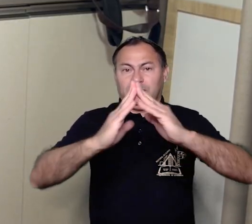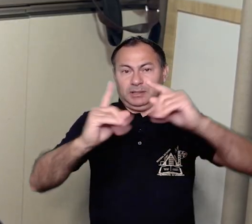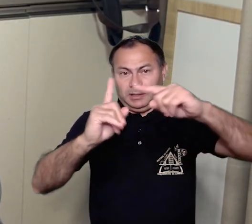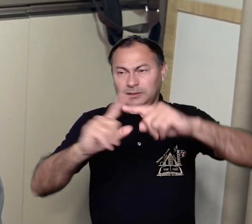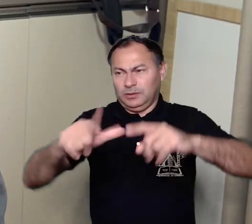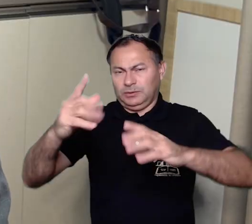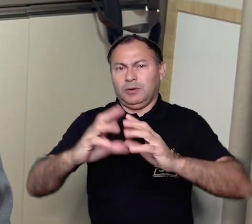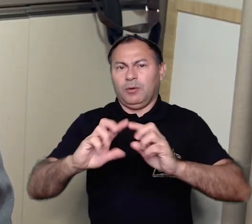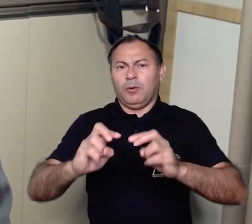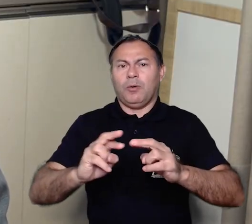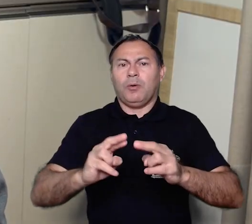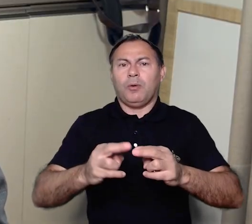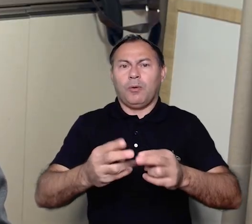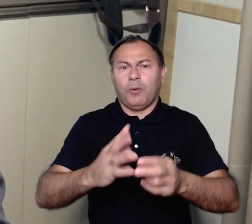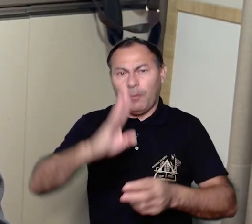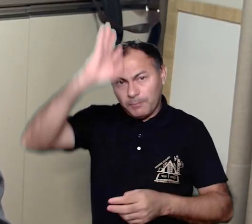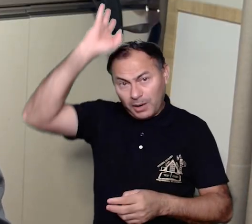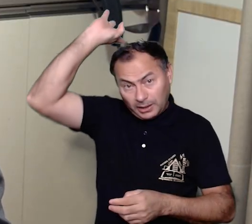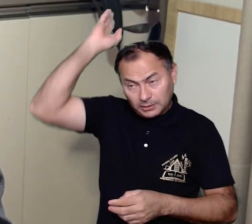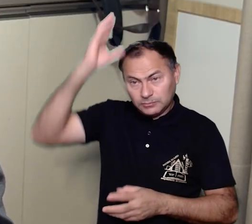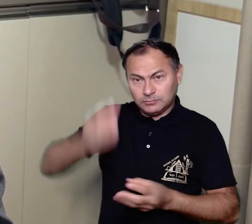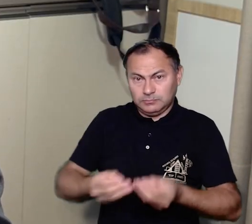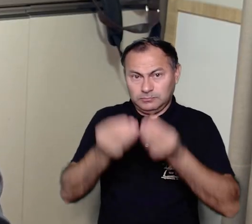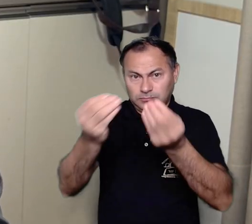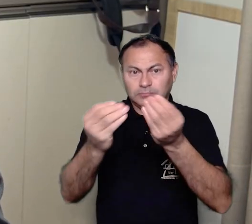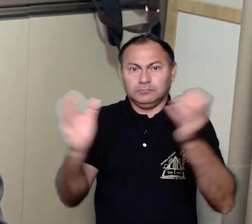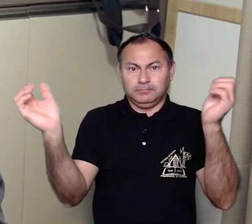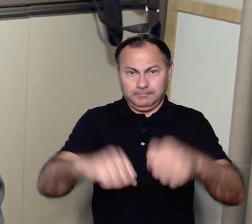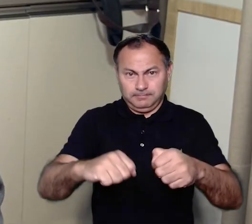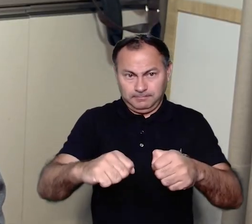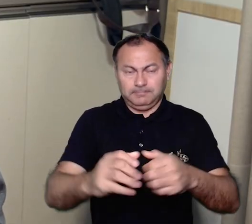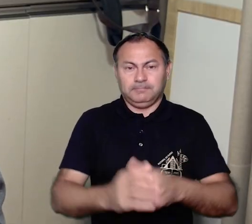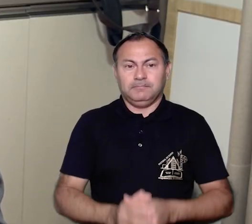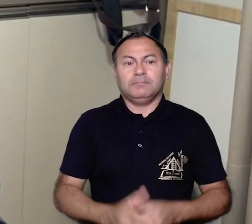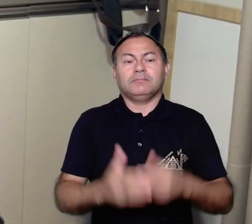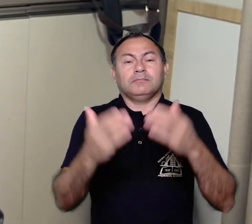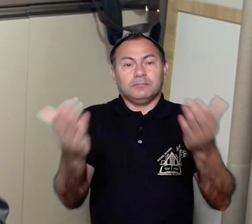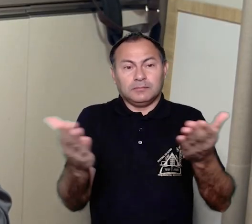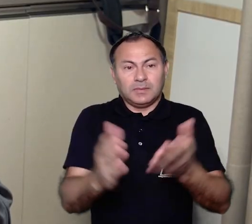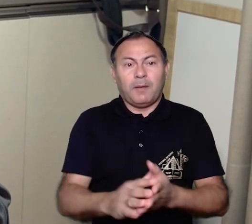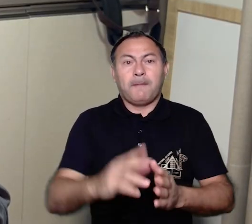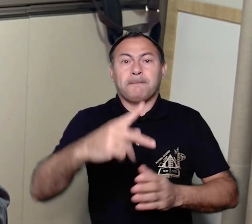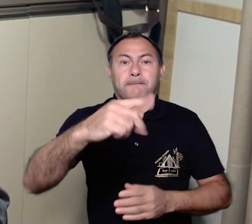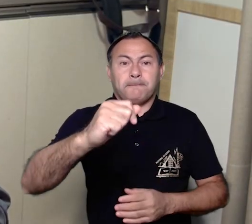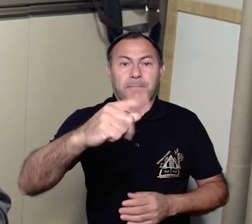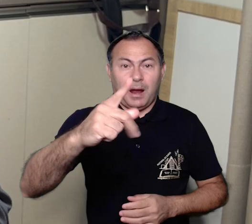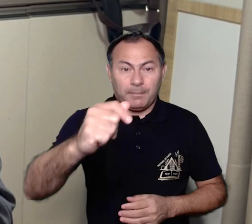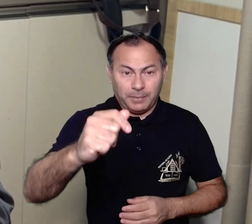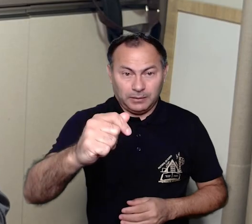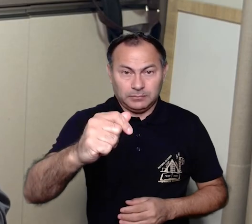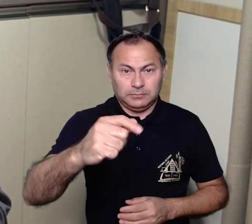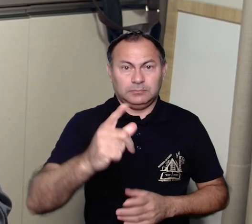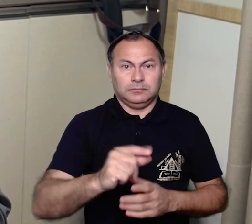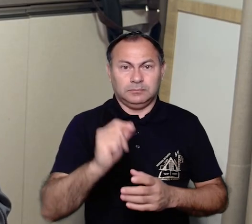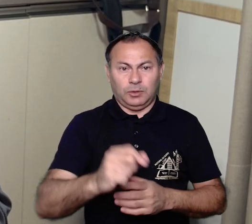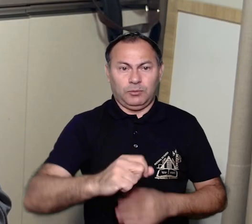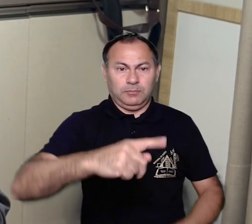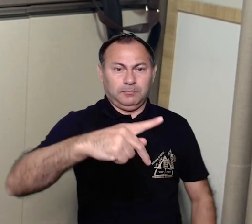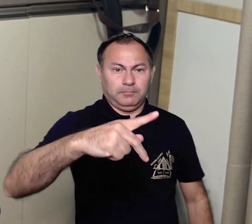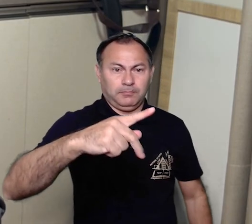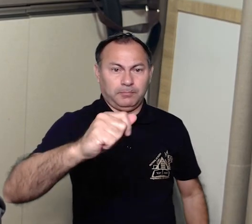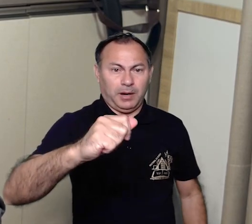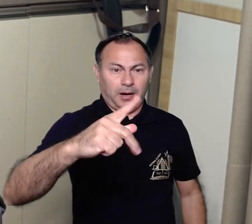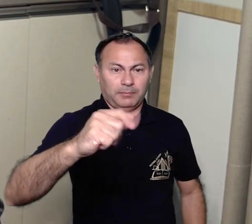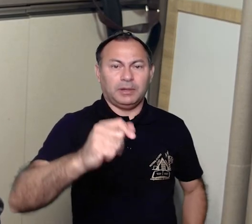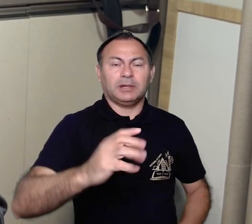basílicas romanas ofereceram também esta possibilidade. Então, o Papa, além daquilo que é